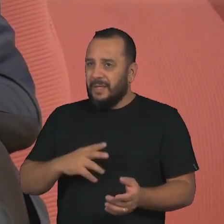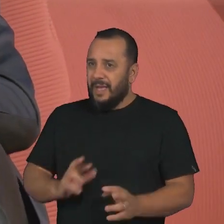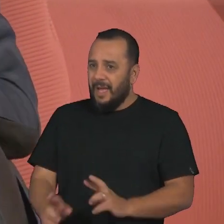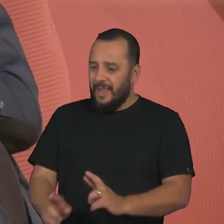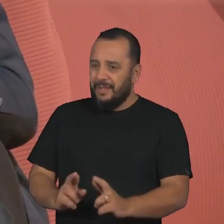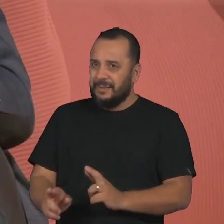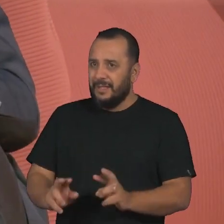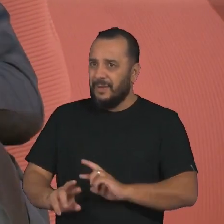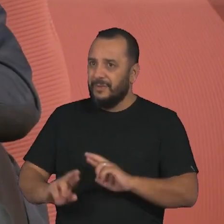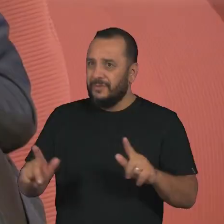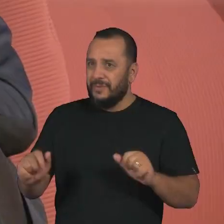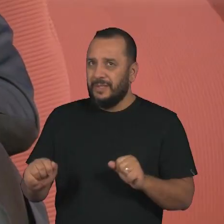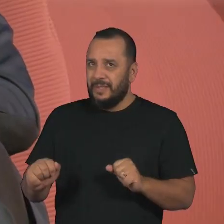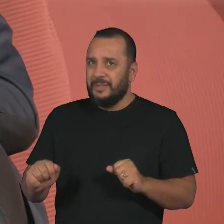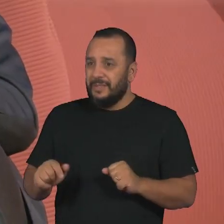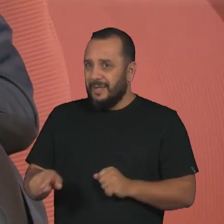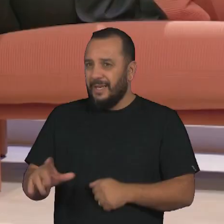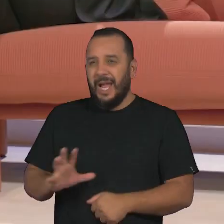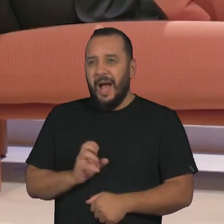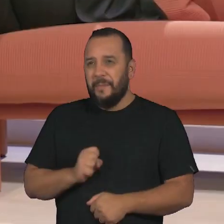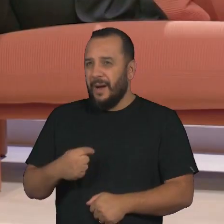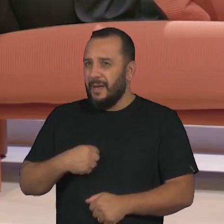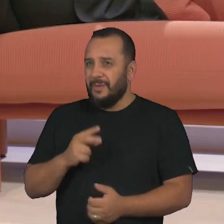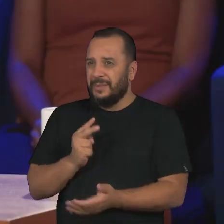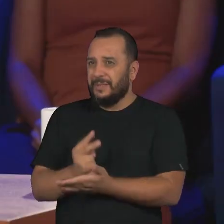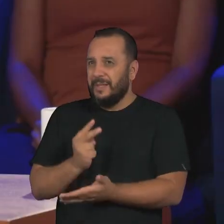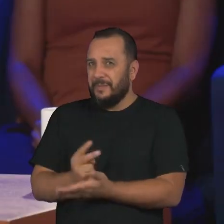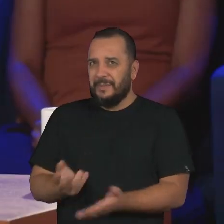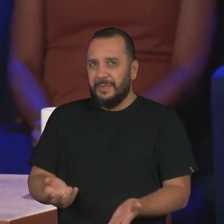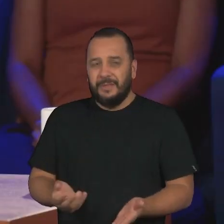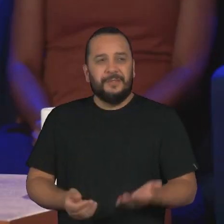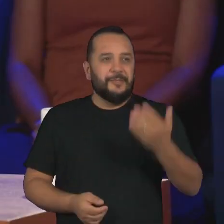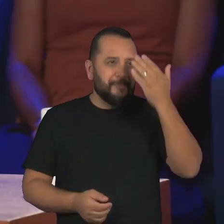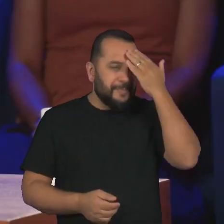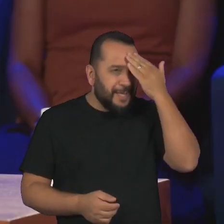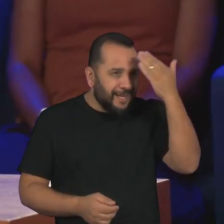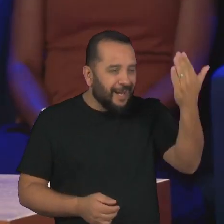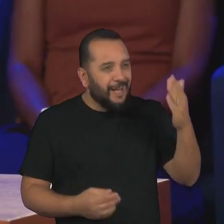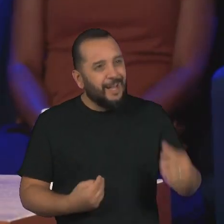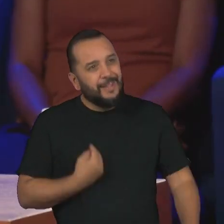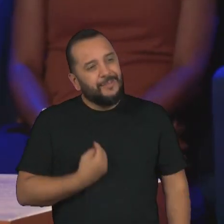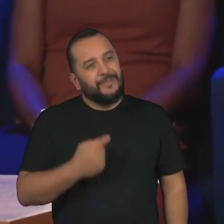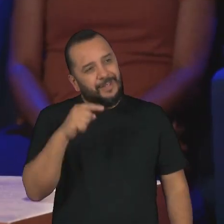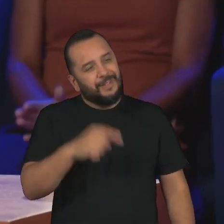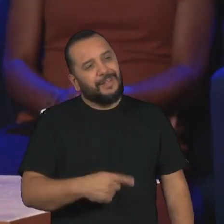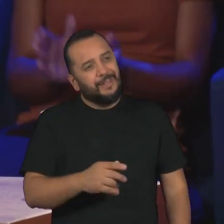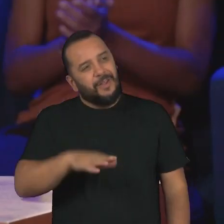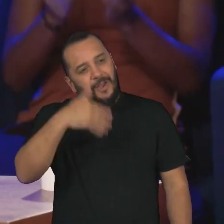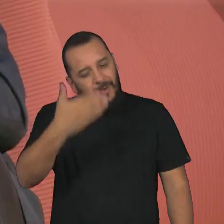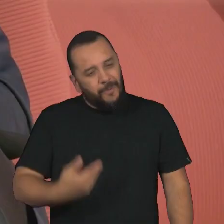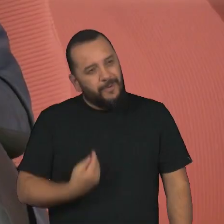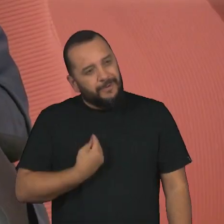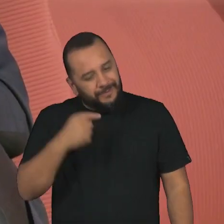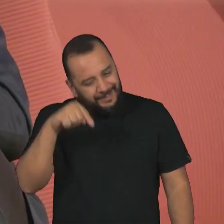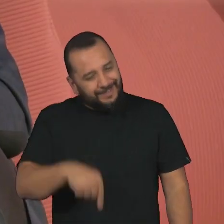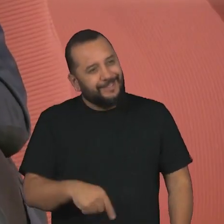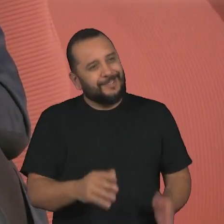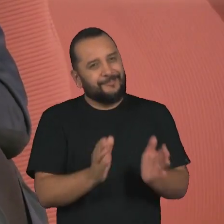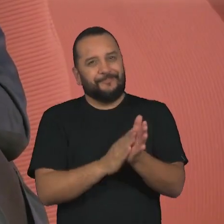né? O pet sempre vai me amar. Padre querido, obrigado pela sua presença. Obrigado. Uma honra ter você aqui.